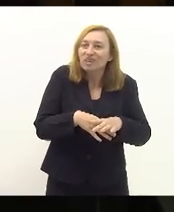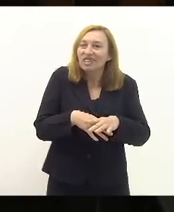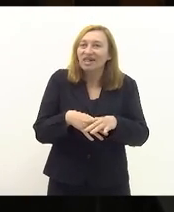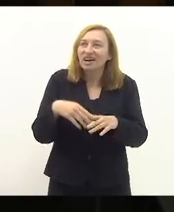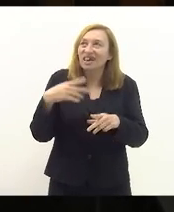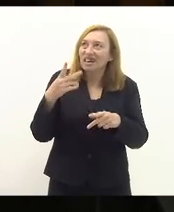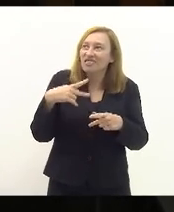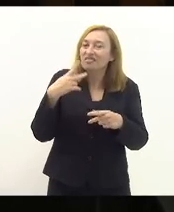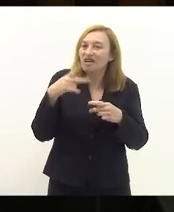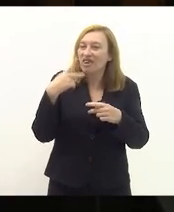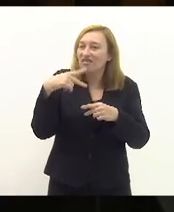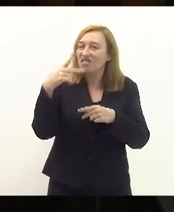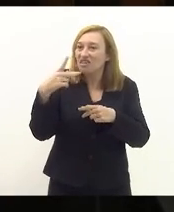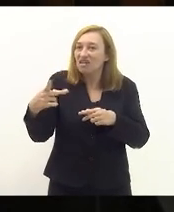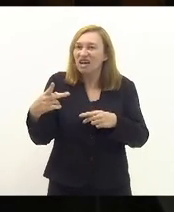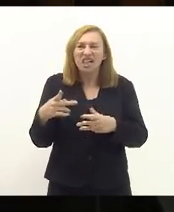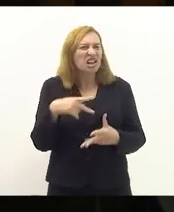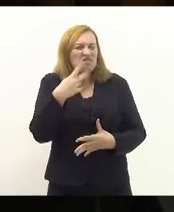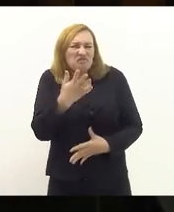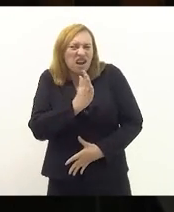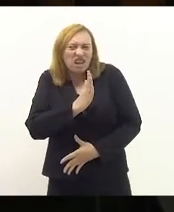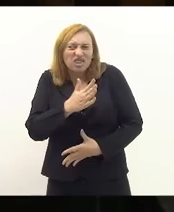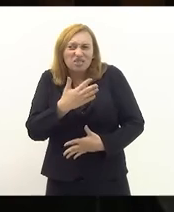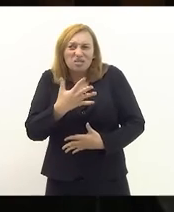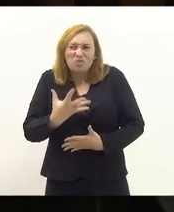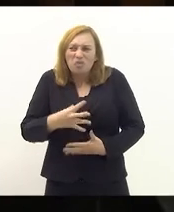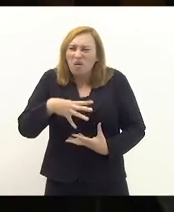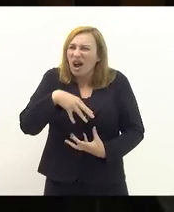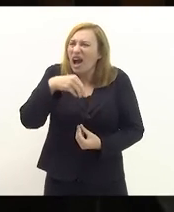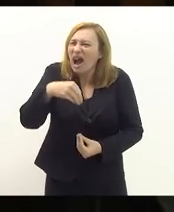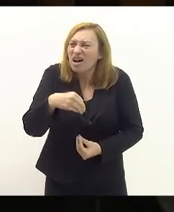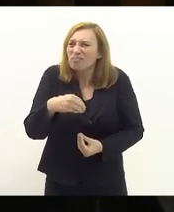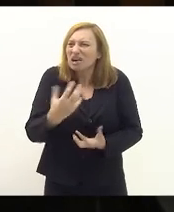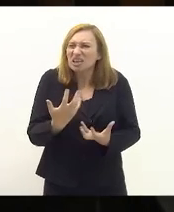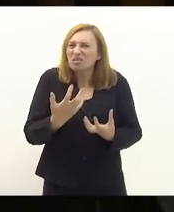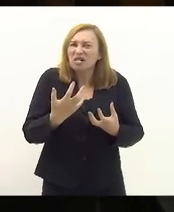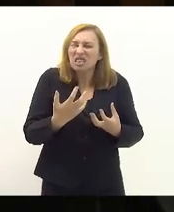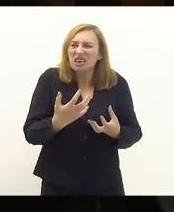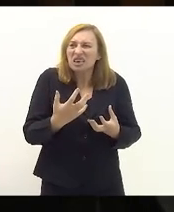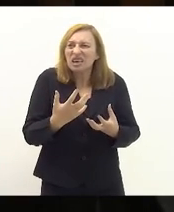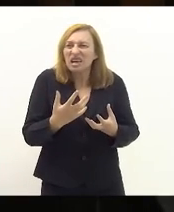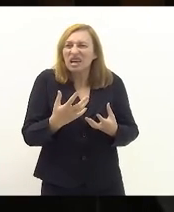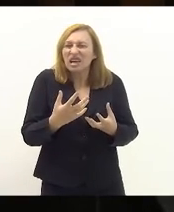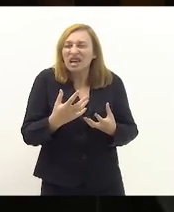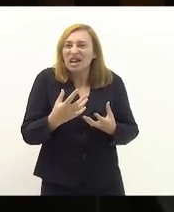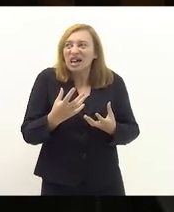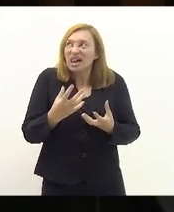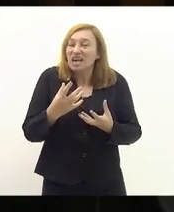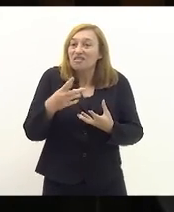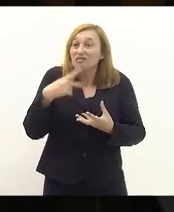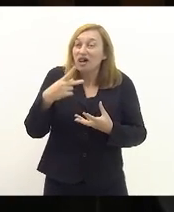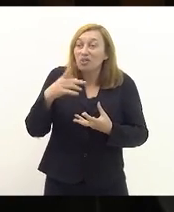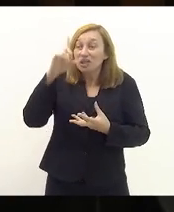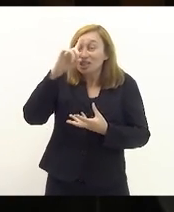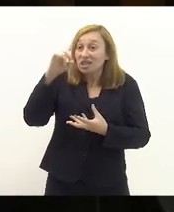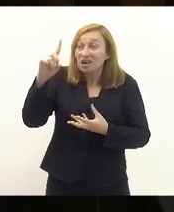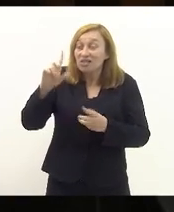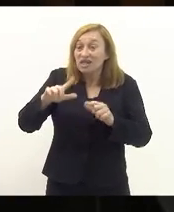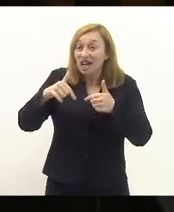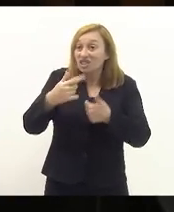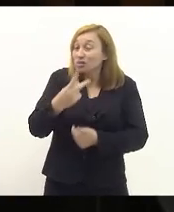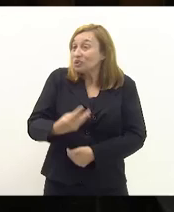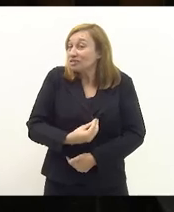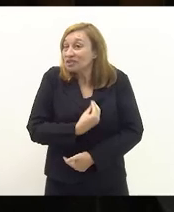aquelas retóricas profissionais ele fala com coração ele não quer agradar ele fala o que Deus coloca no coração dele